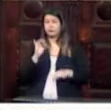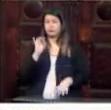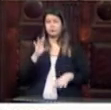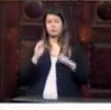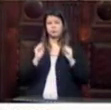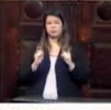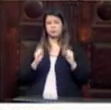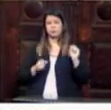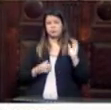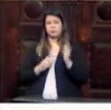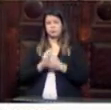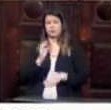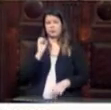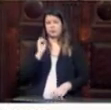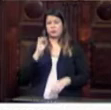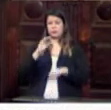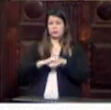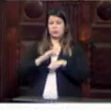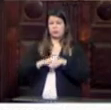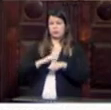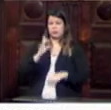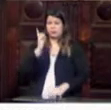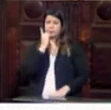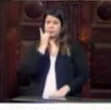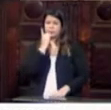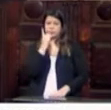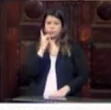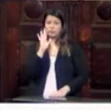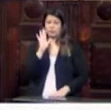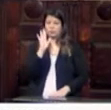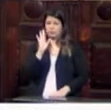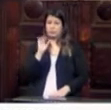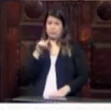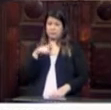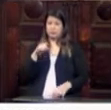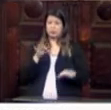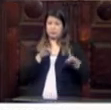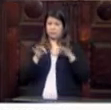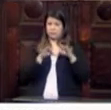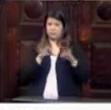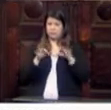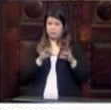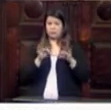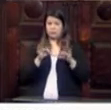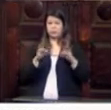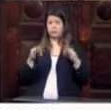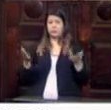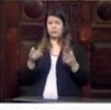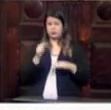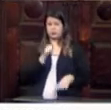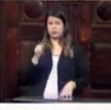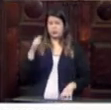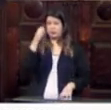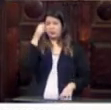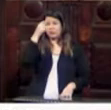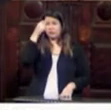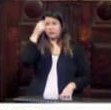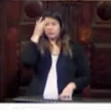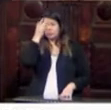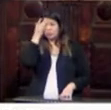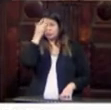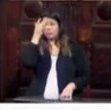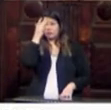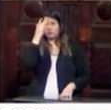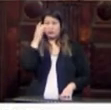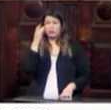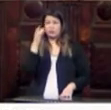aprovado se for de autoria de um deputado ou de uma deputada. Mas esse projeto de lei da Semana de Memória das Vítimas no Estado e